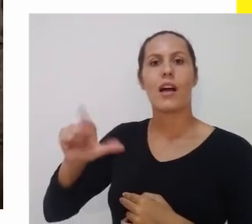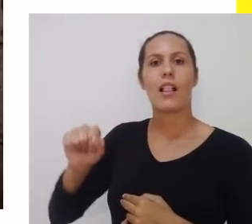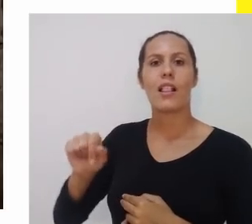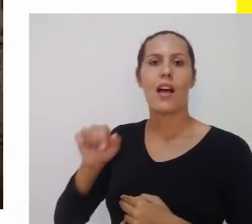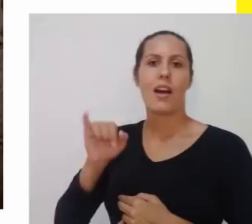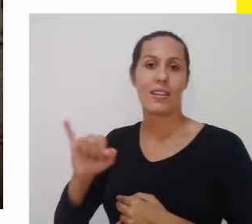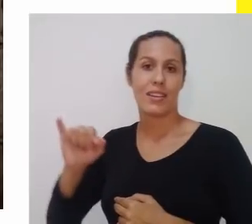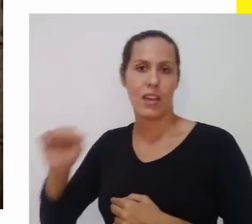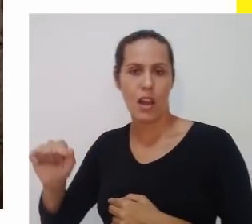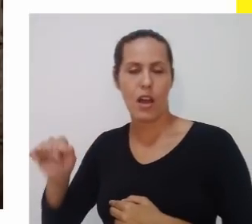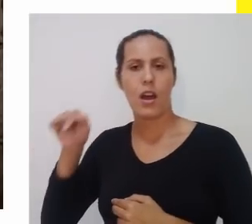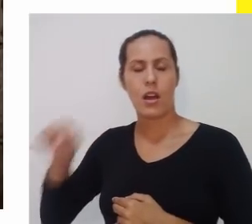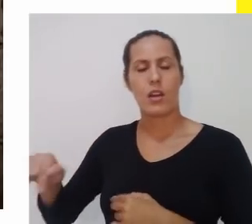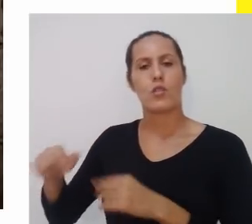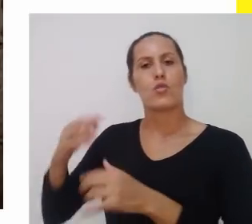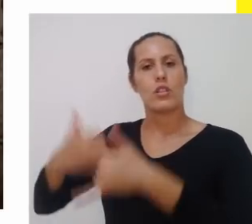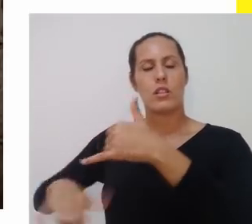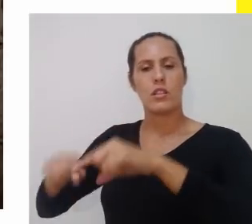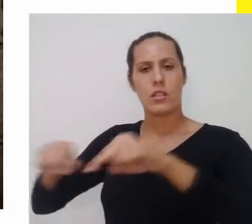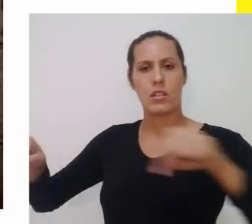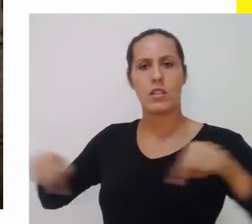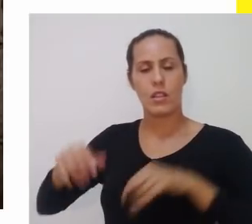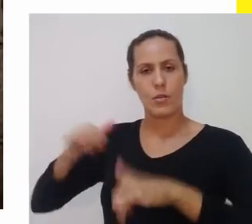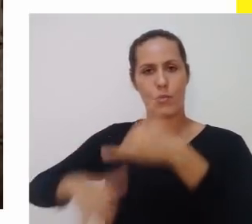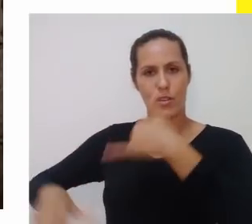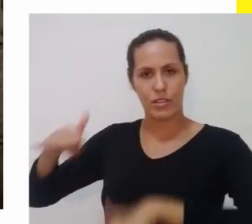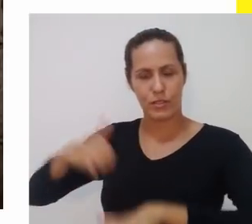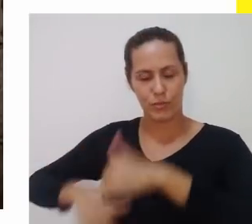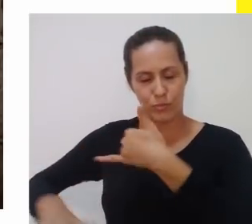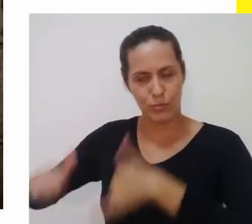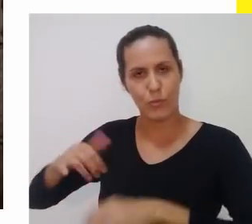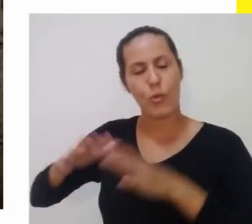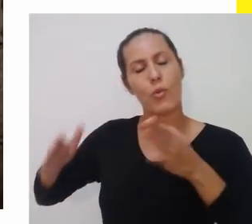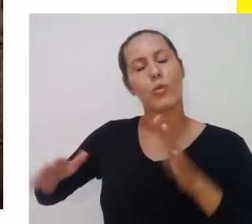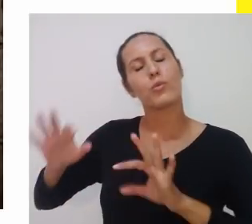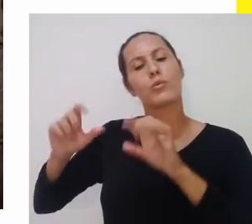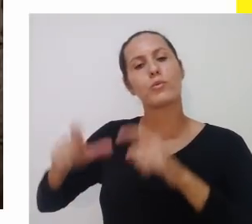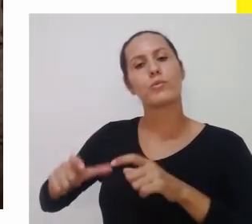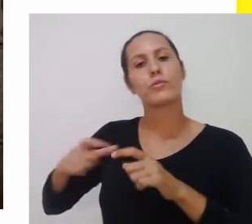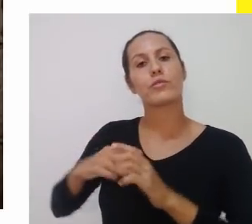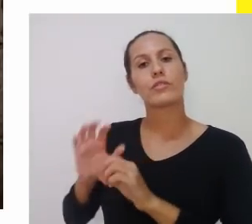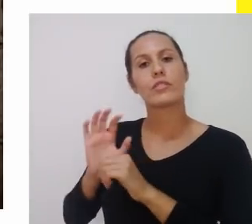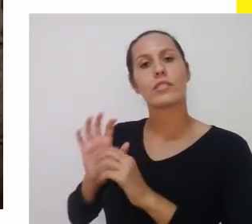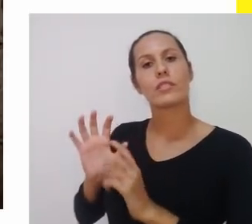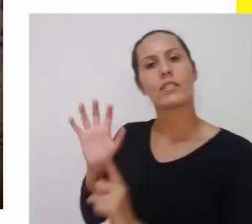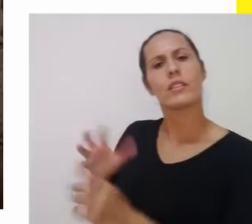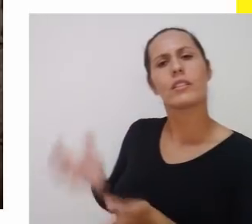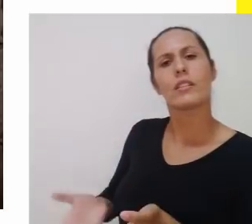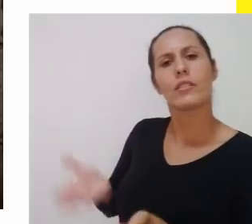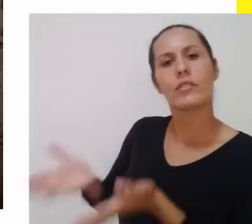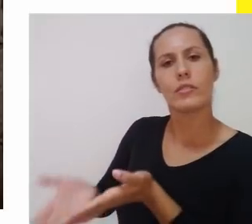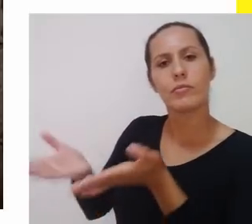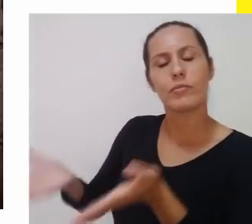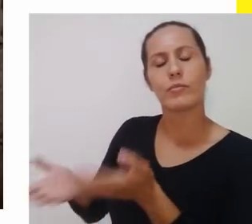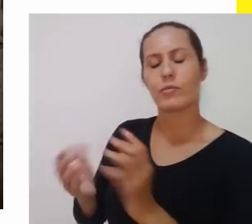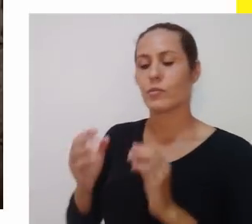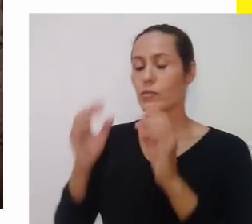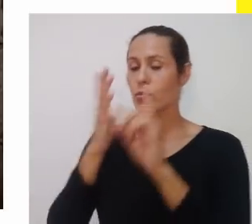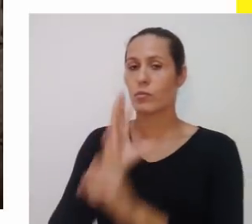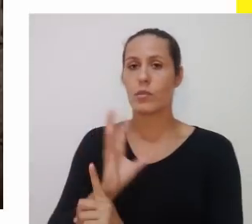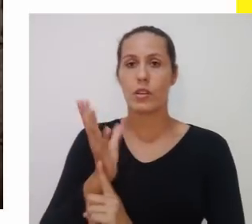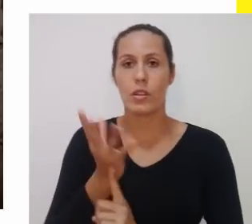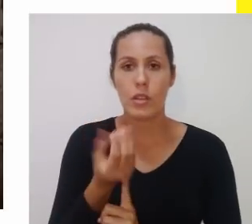pelo LAIA, que é o Laboratório de Intervenção Artística. Esse cara faz rodas de coco durante o